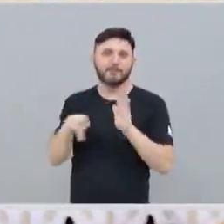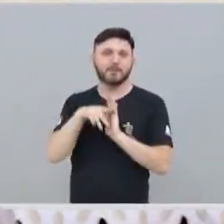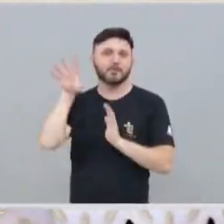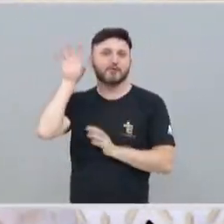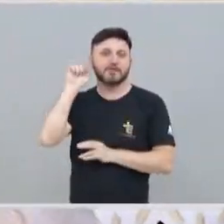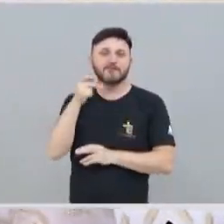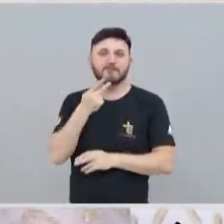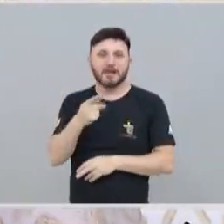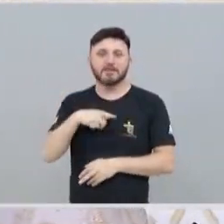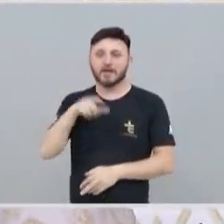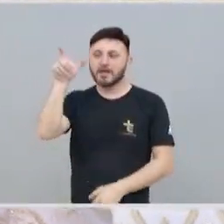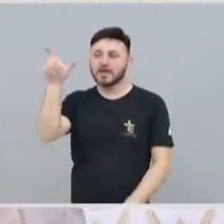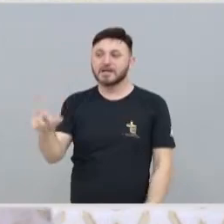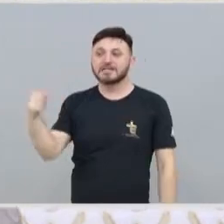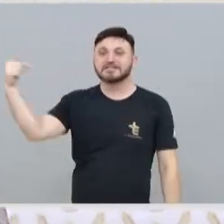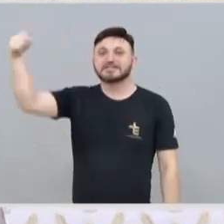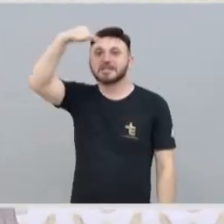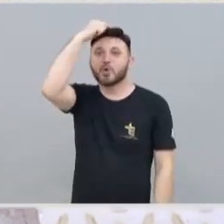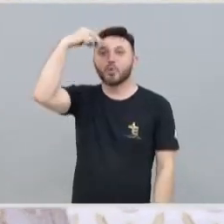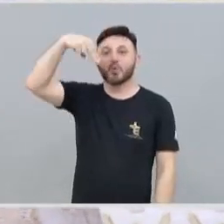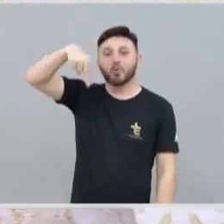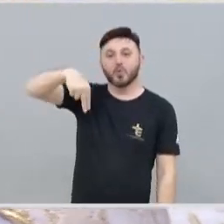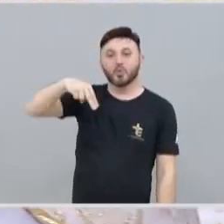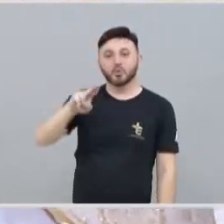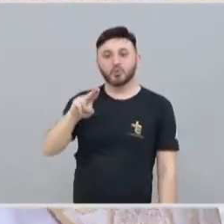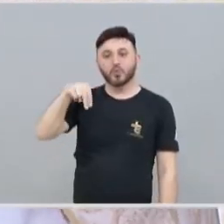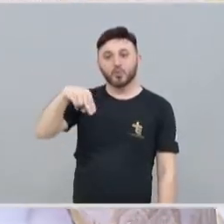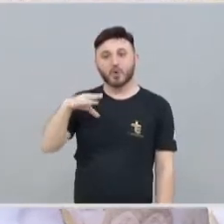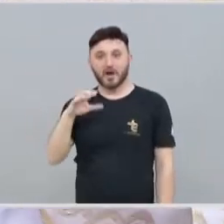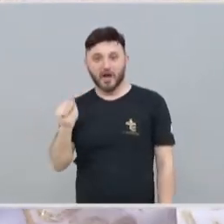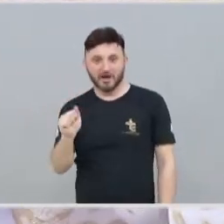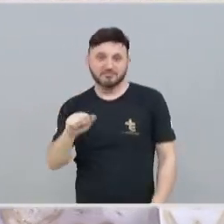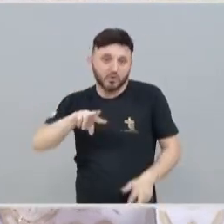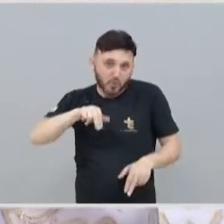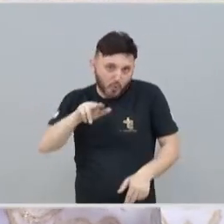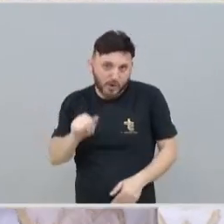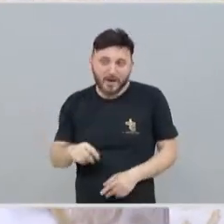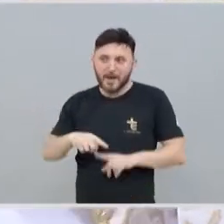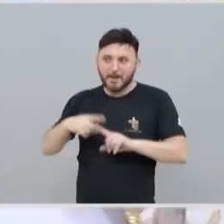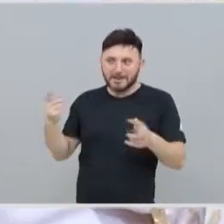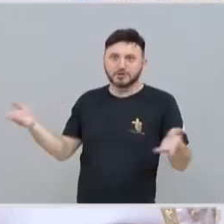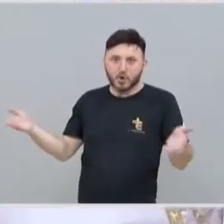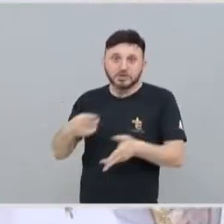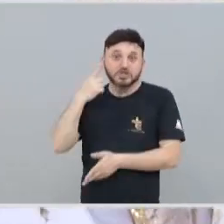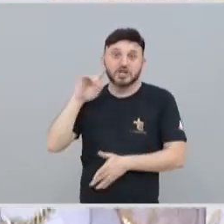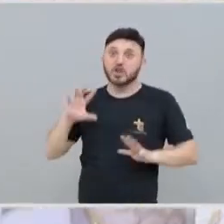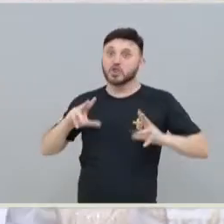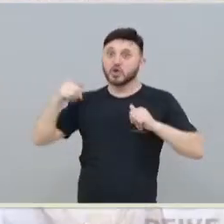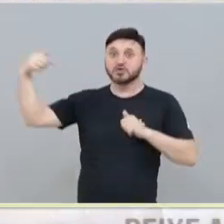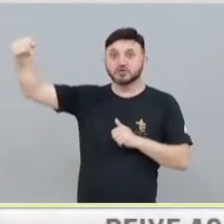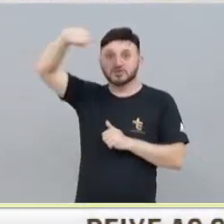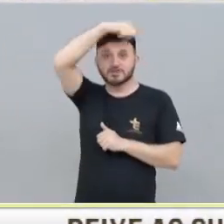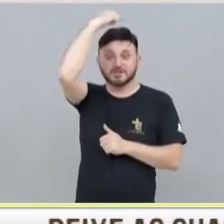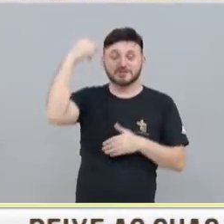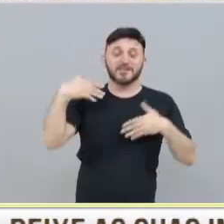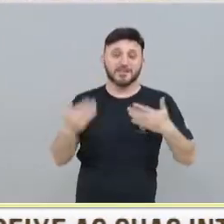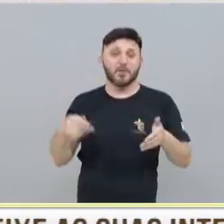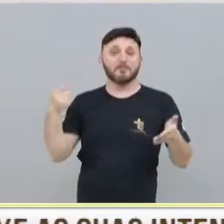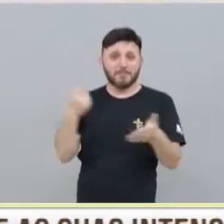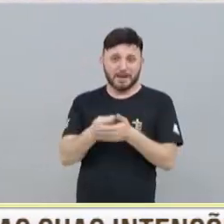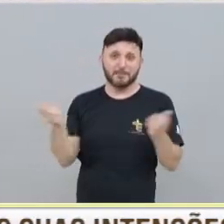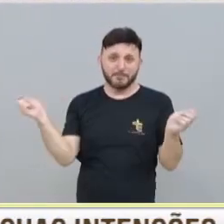cultura e nós temos que de forma muito clara compreender essa